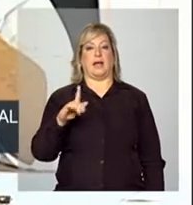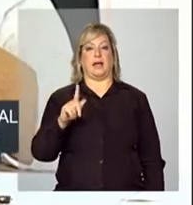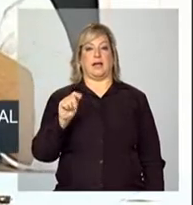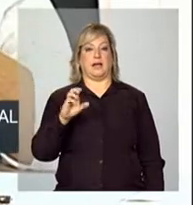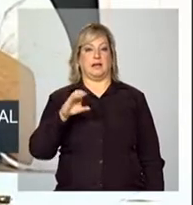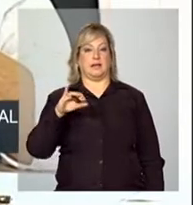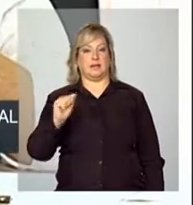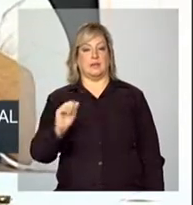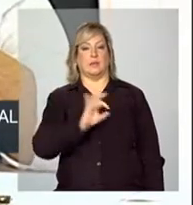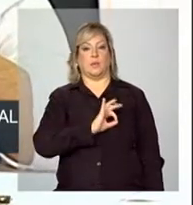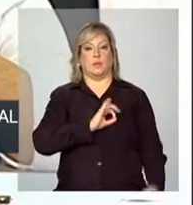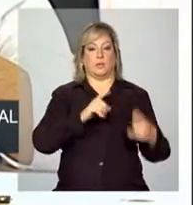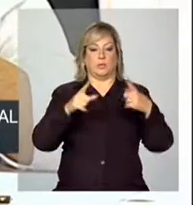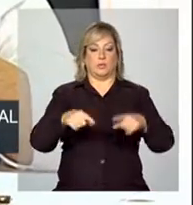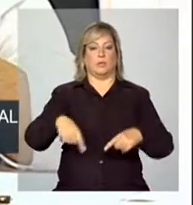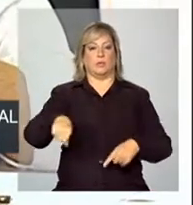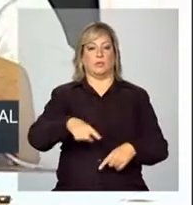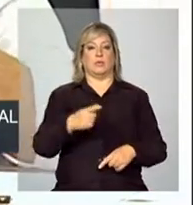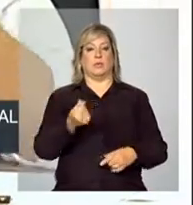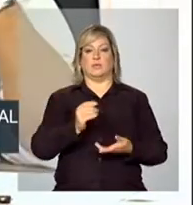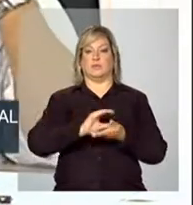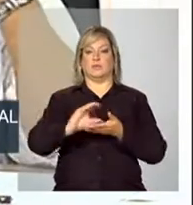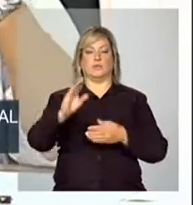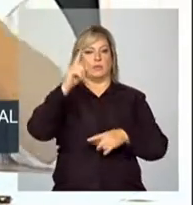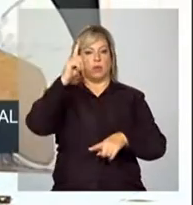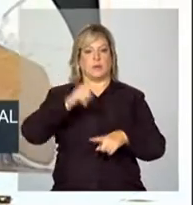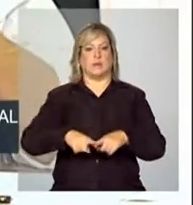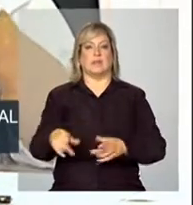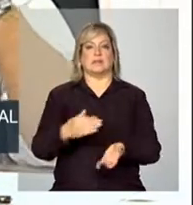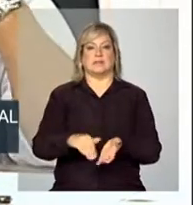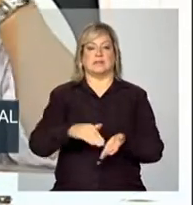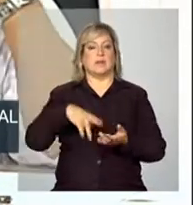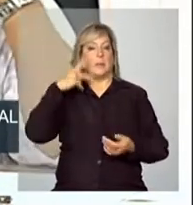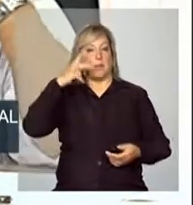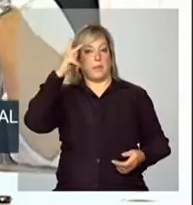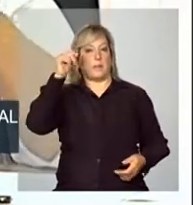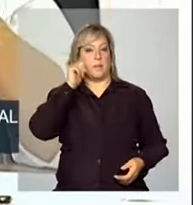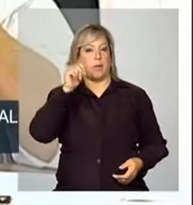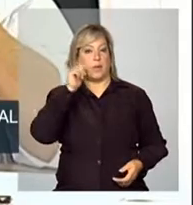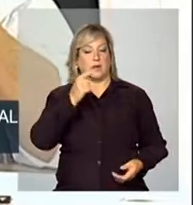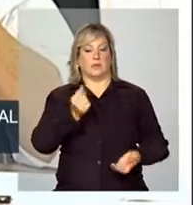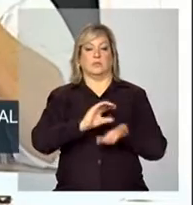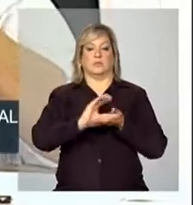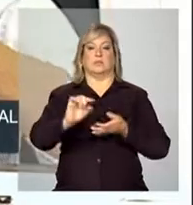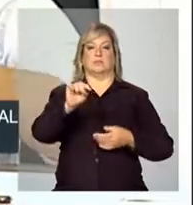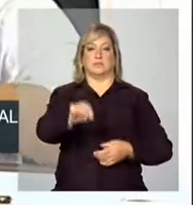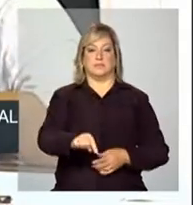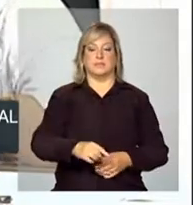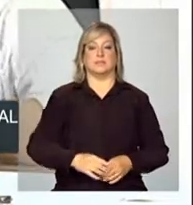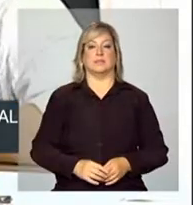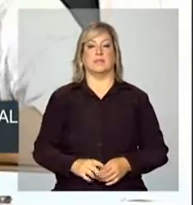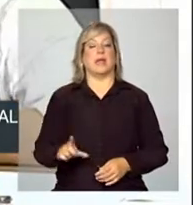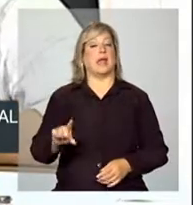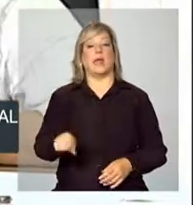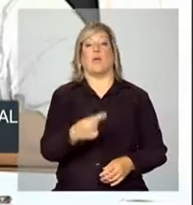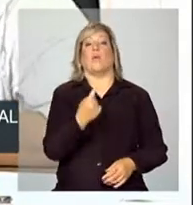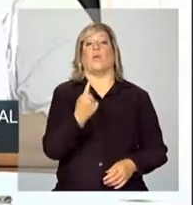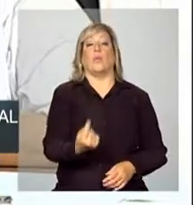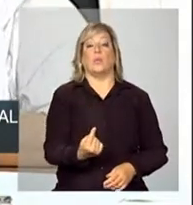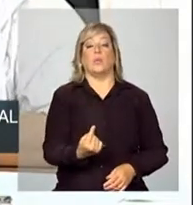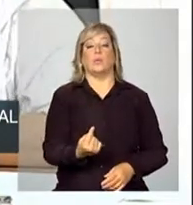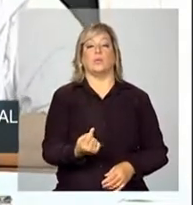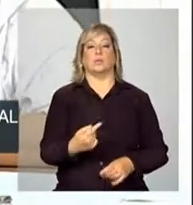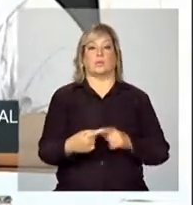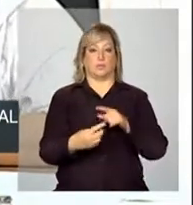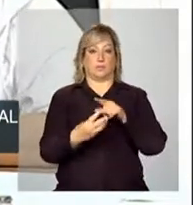especializado é financiada totalmente pela secretaria de política para as mulheres né e é um único